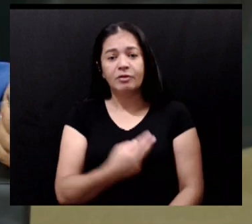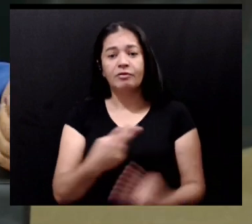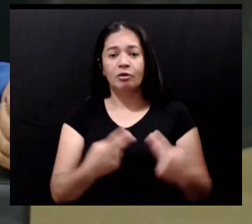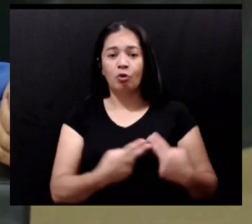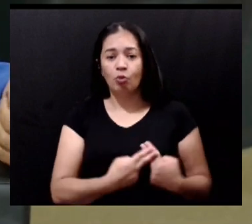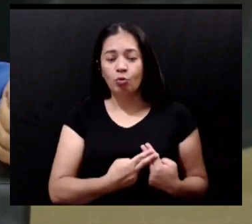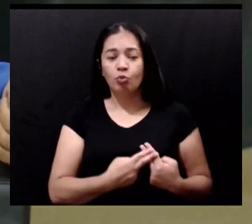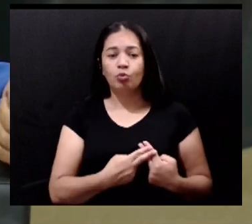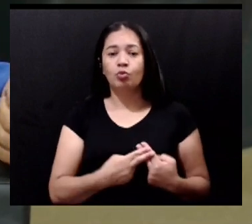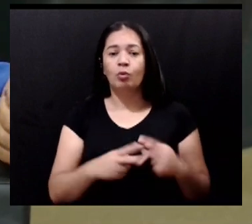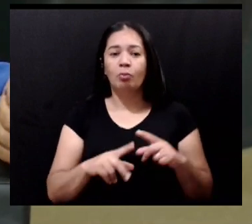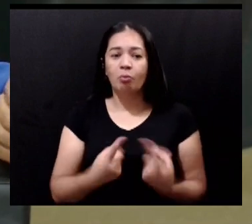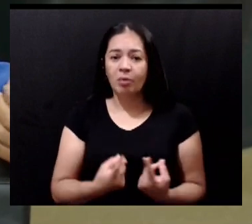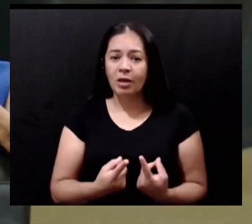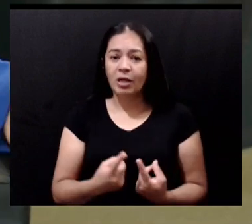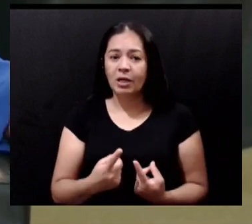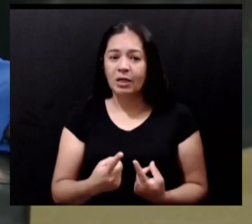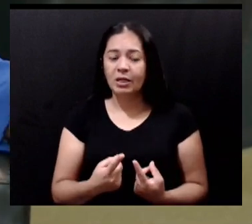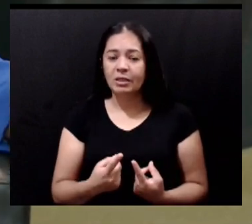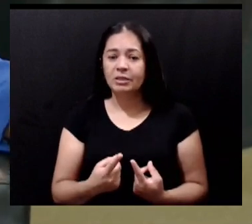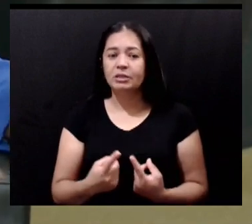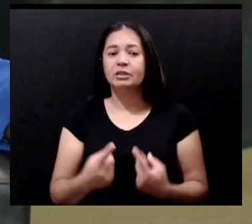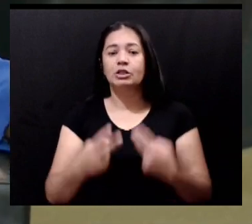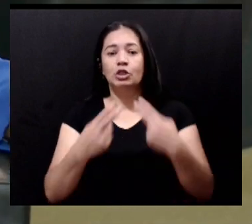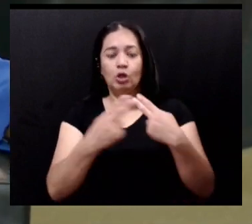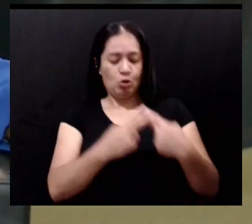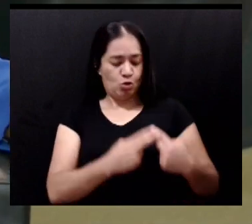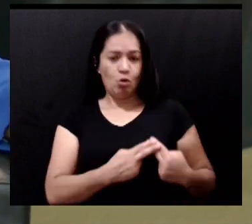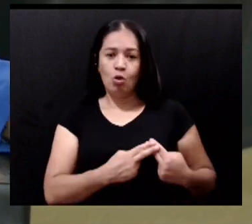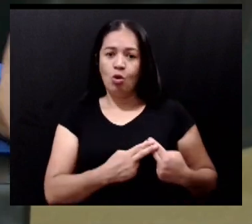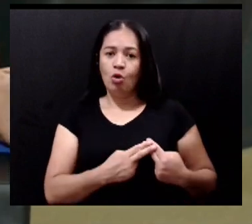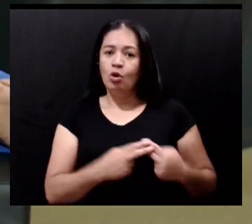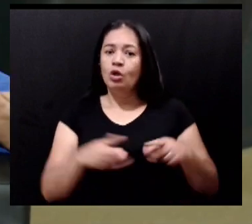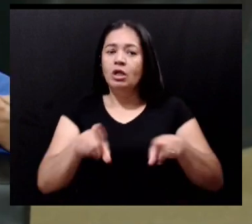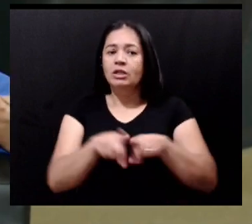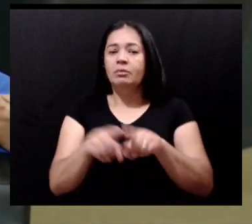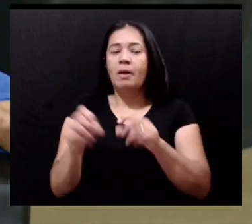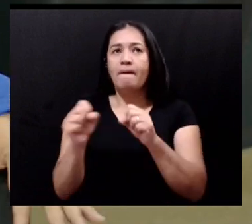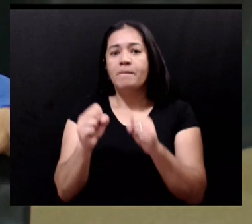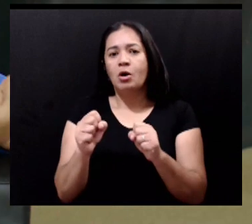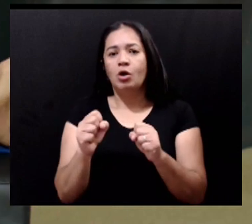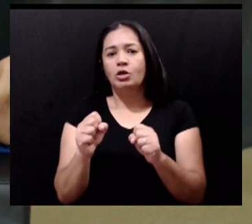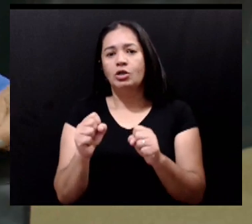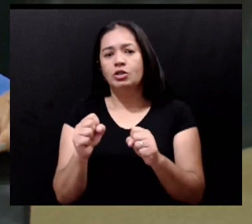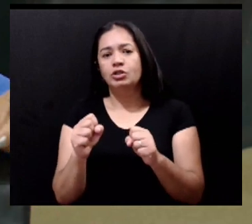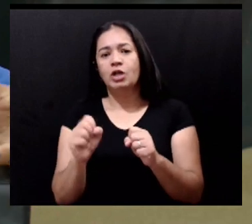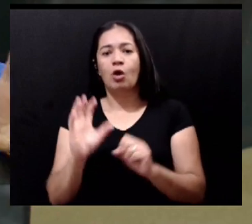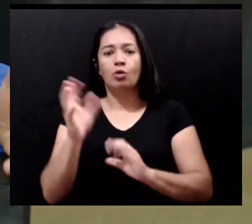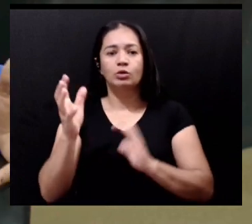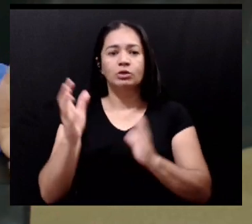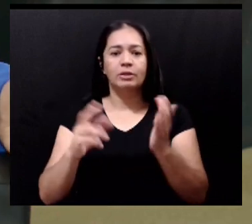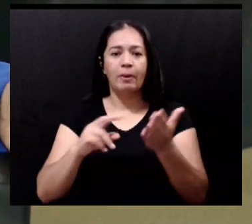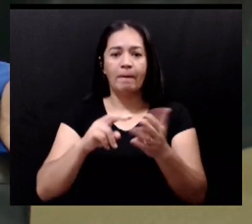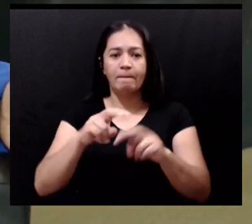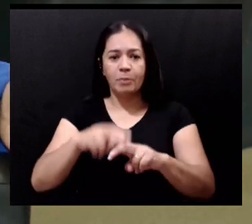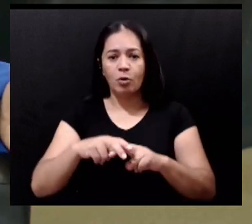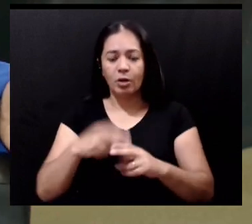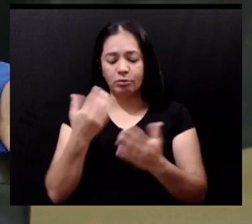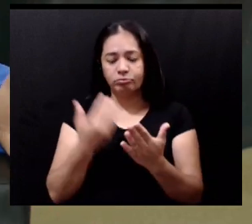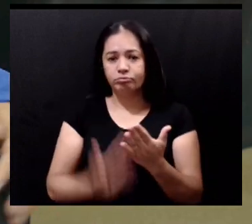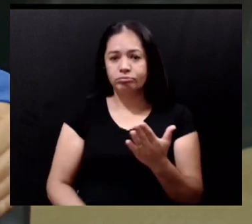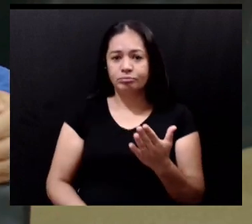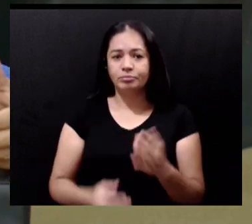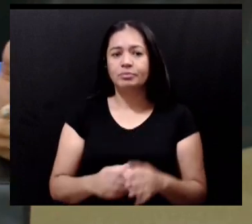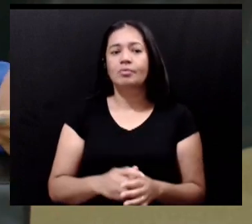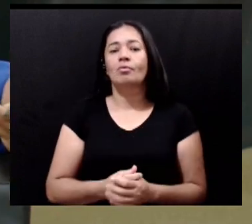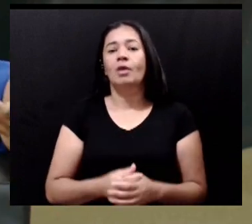falávamos no início do programa, ele pode ser de uma perda. E a Júlia Gomes, ela é autora do livro Saudade, Caderno